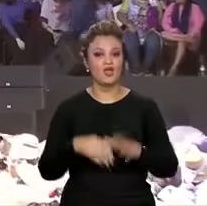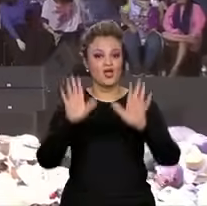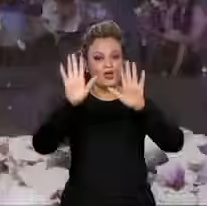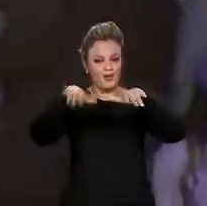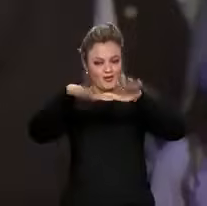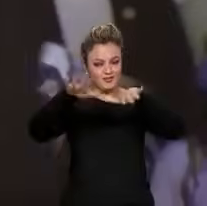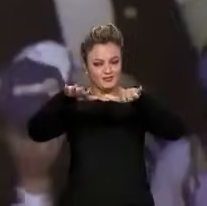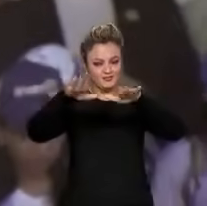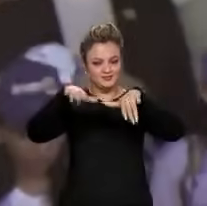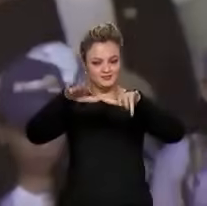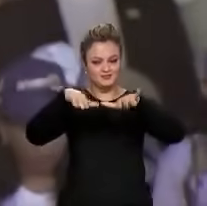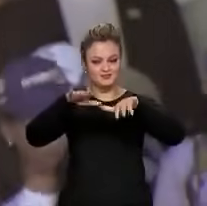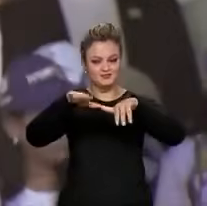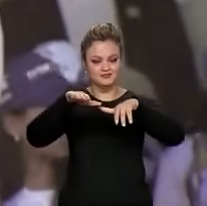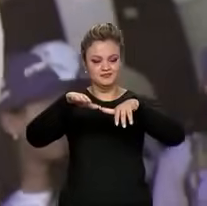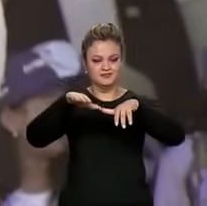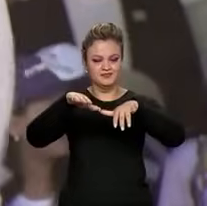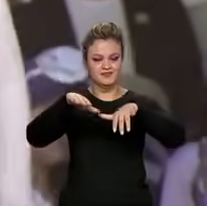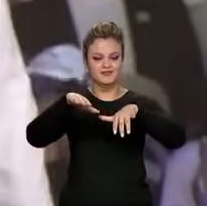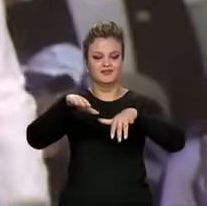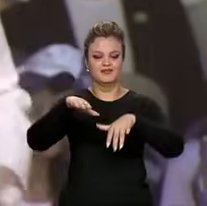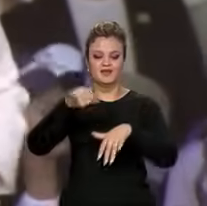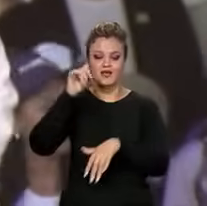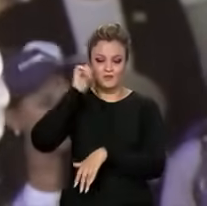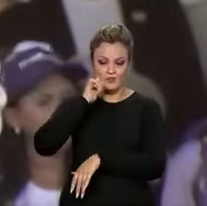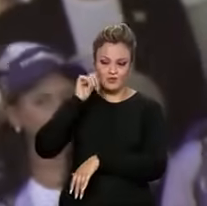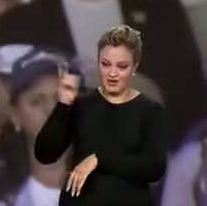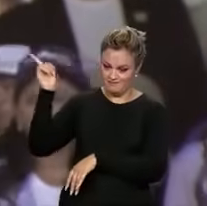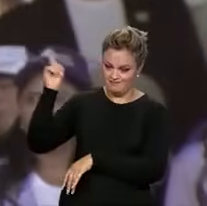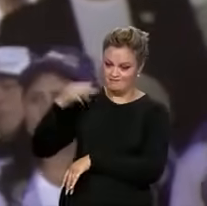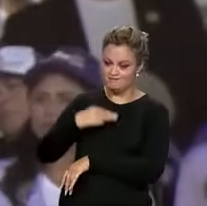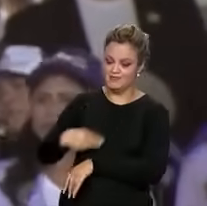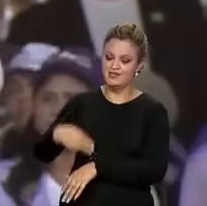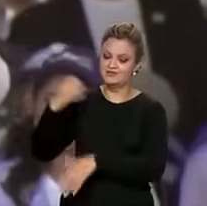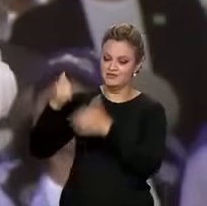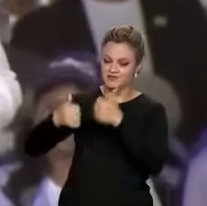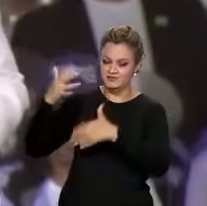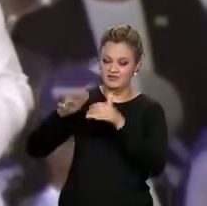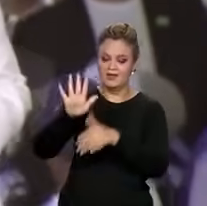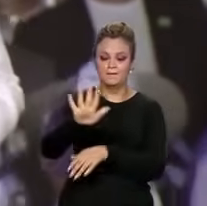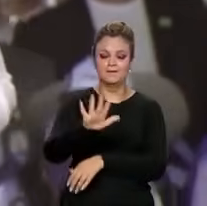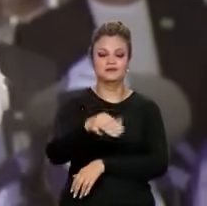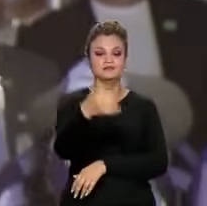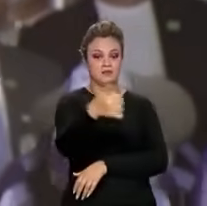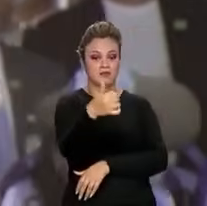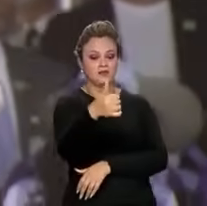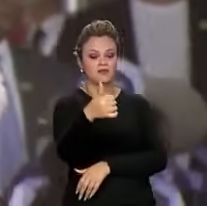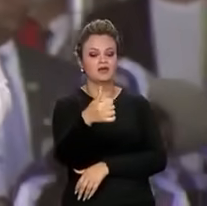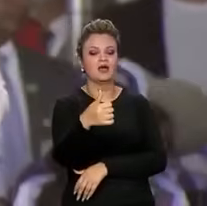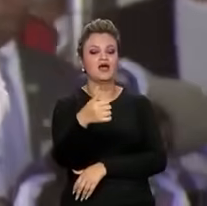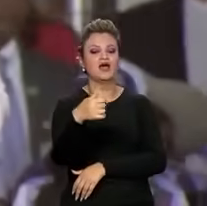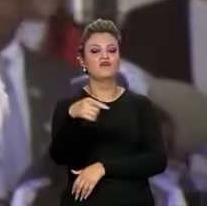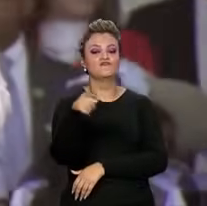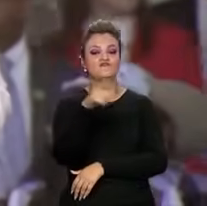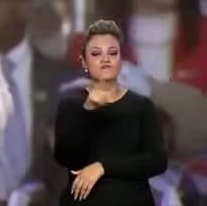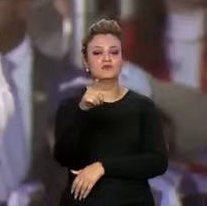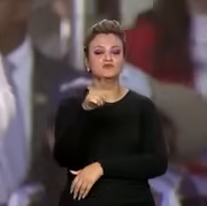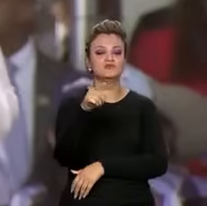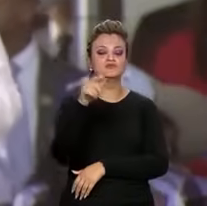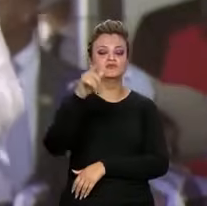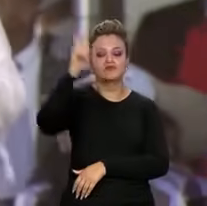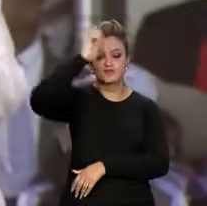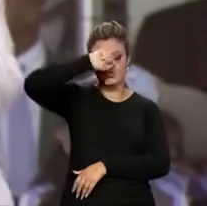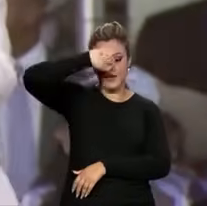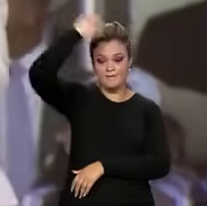mulherada só antes do da nossa ministra das mulheres fazer a fala vamos acudir